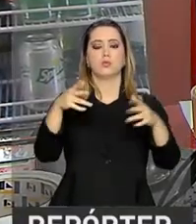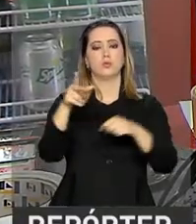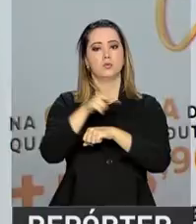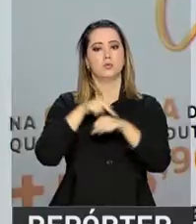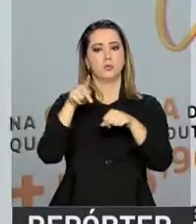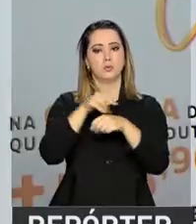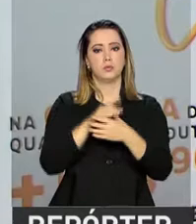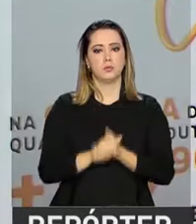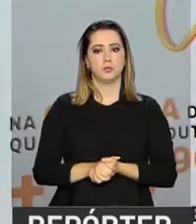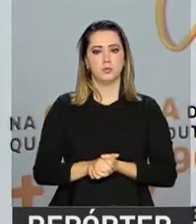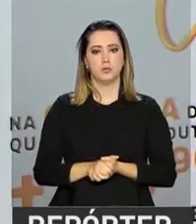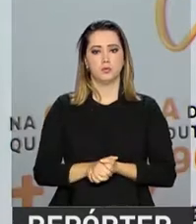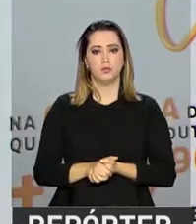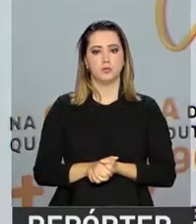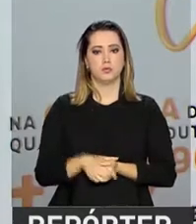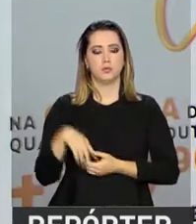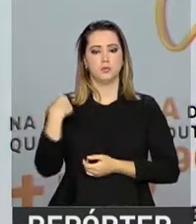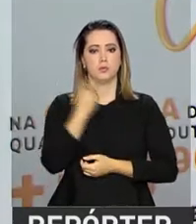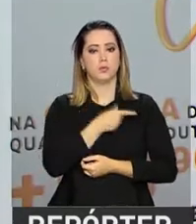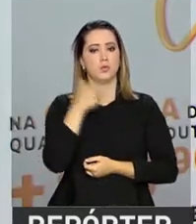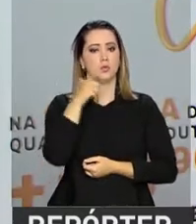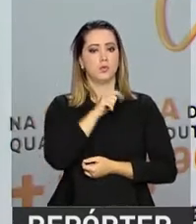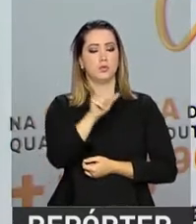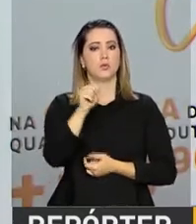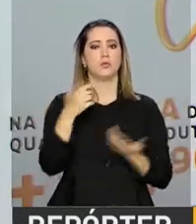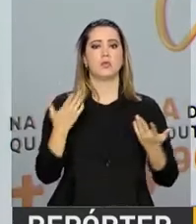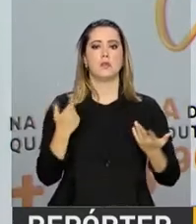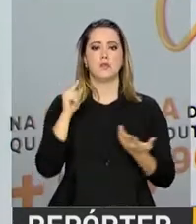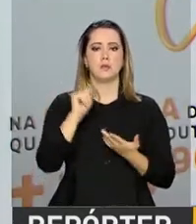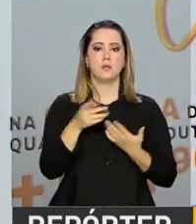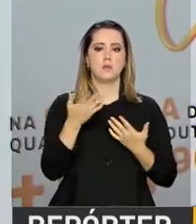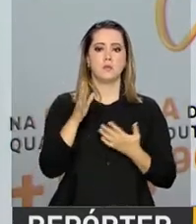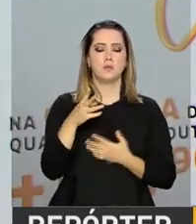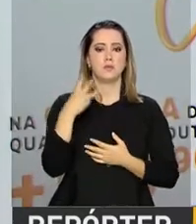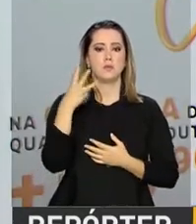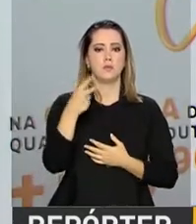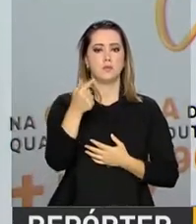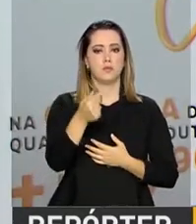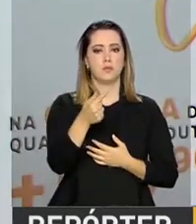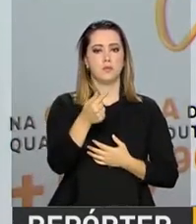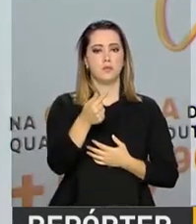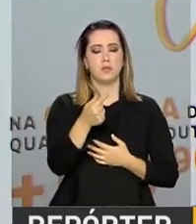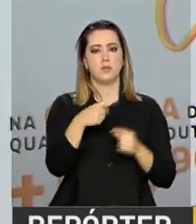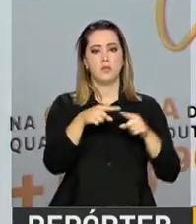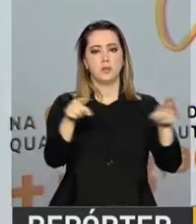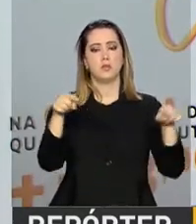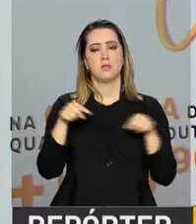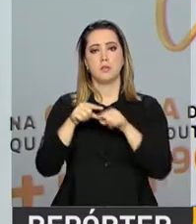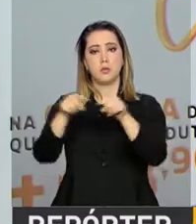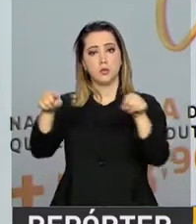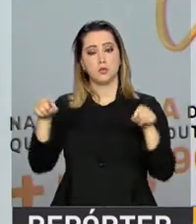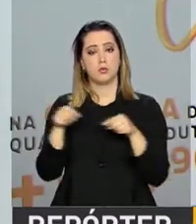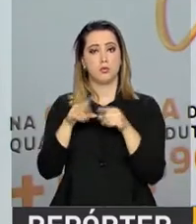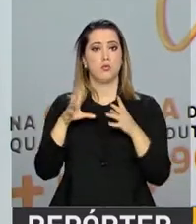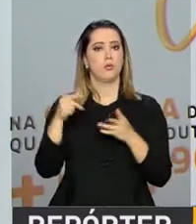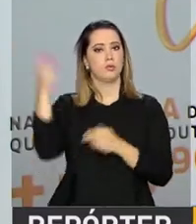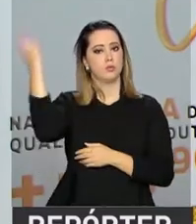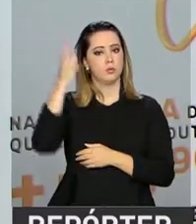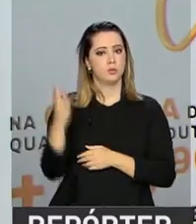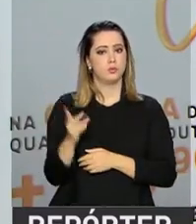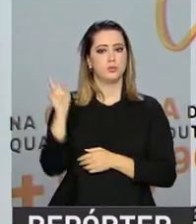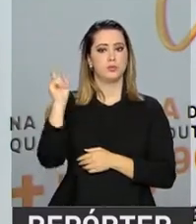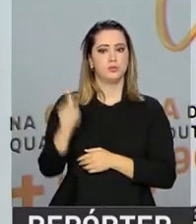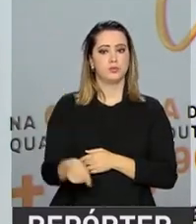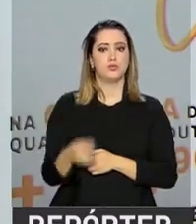país a gente conseguiu aí no cenário nacional está indo pra 37 operações aí a nível brasil então foi realmente